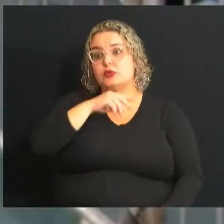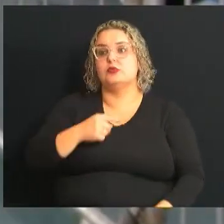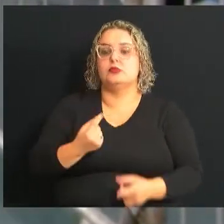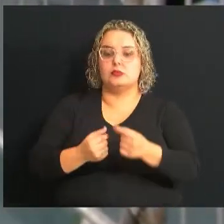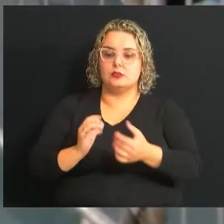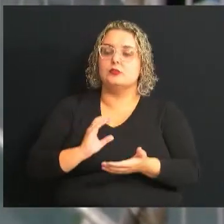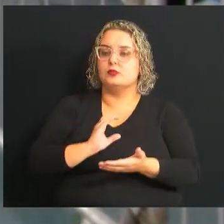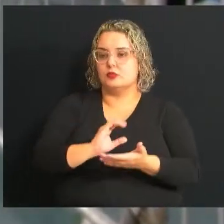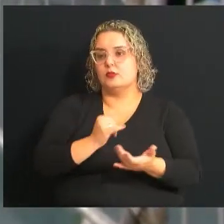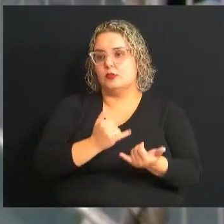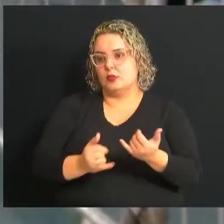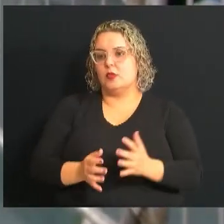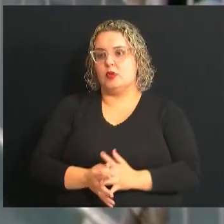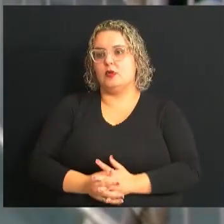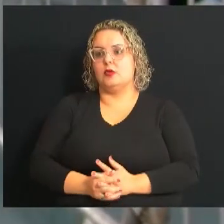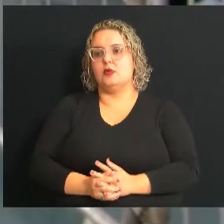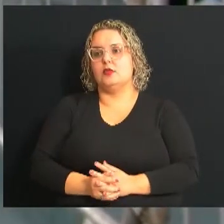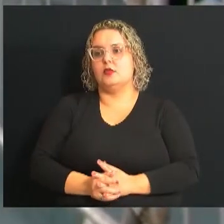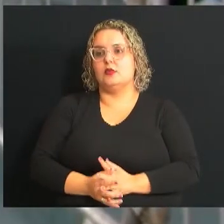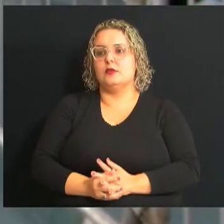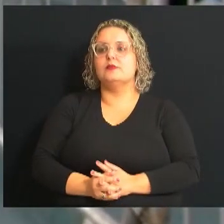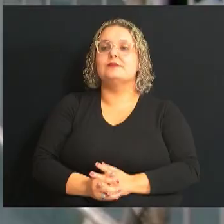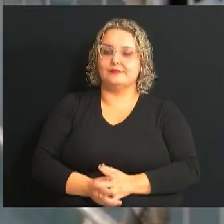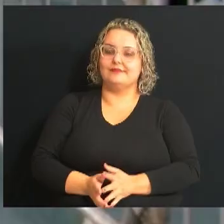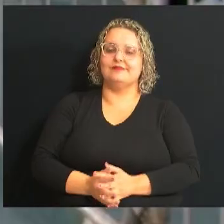parte desses recursos, enfim.